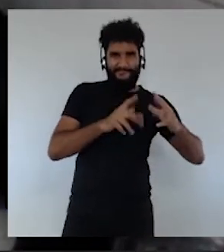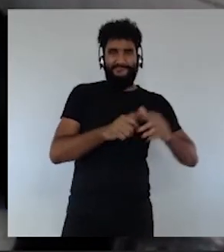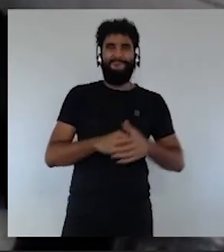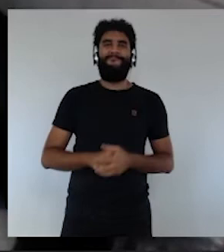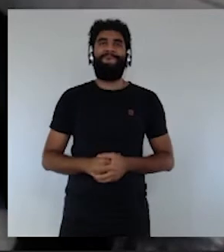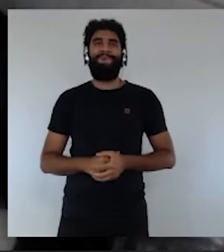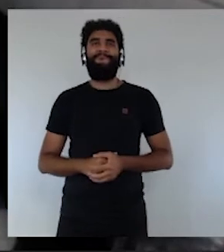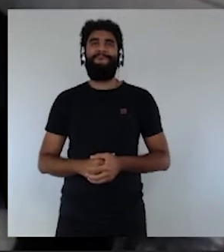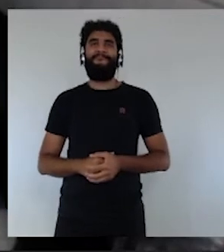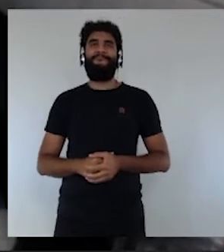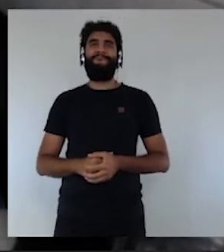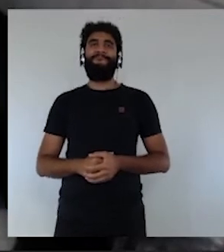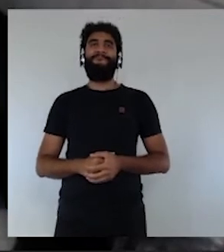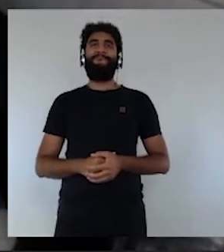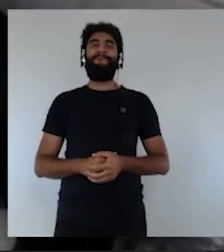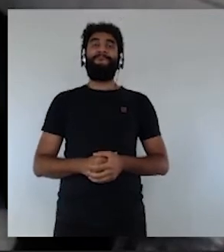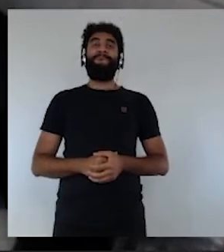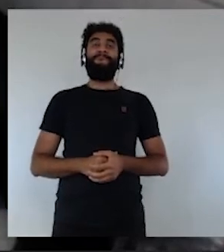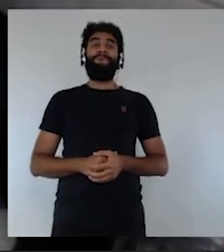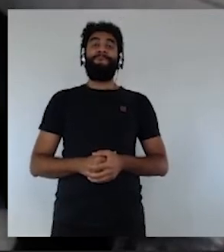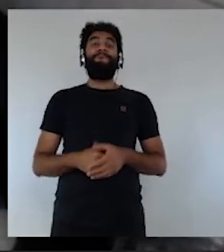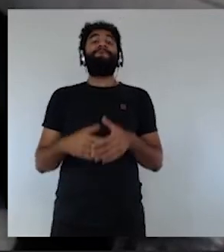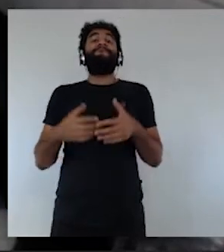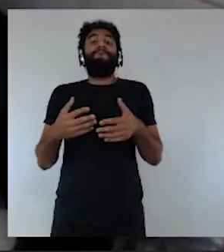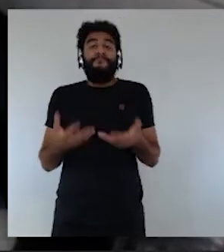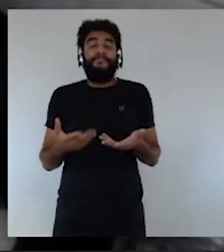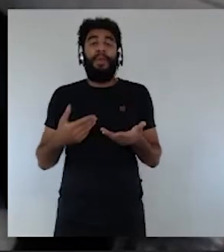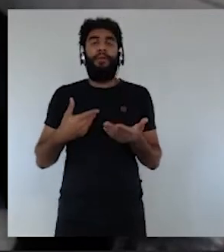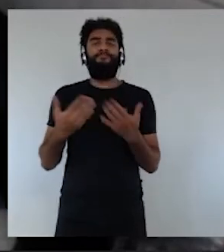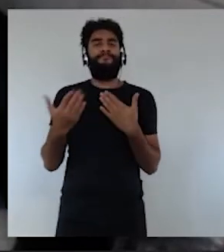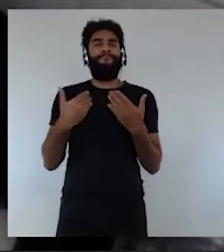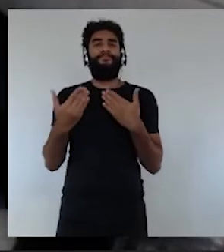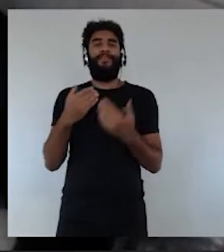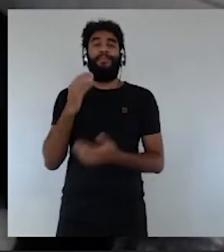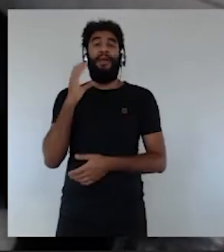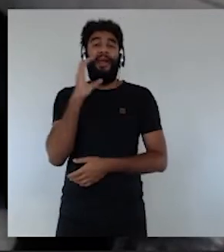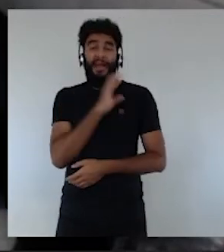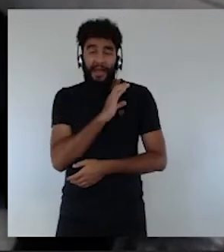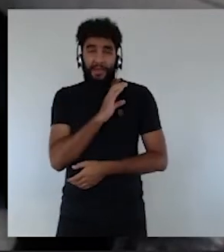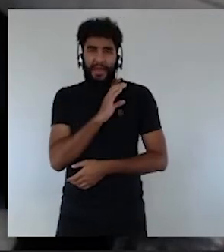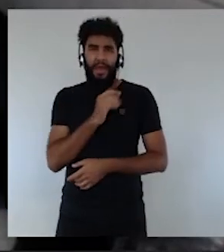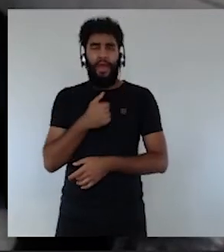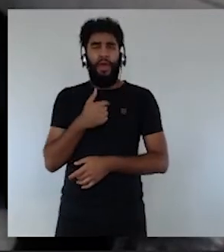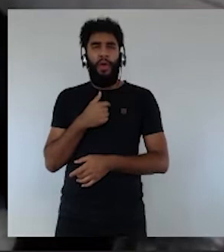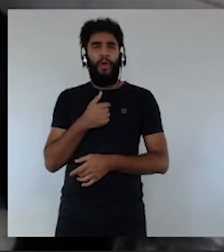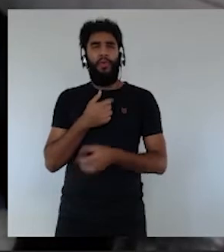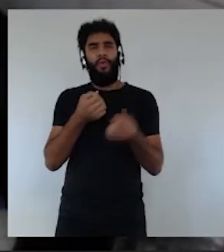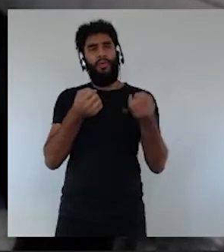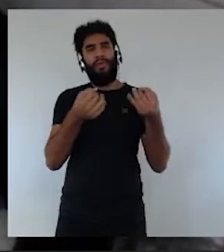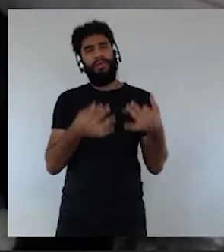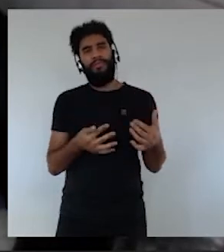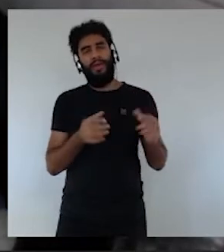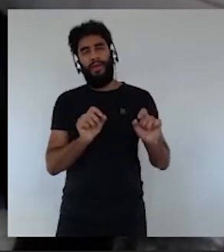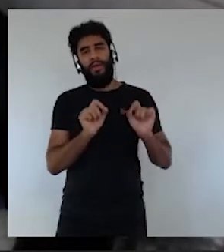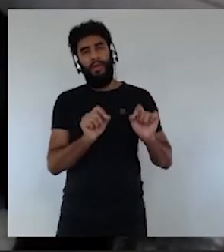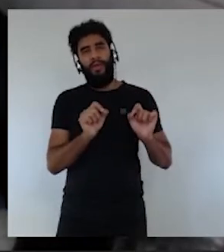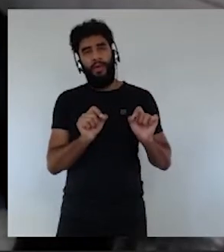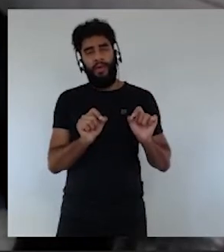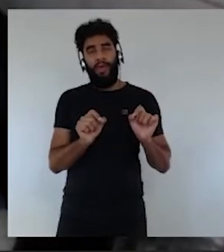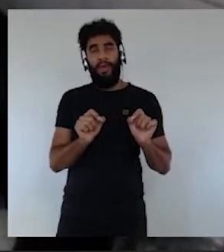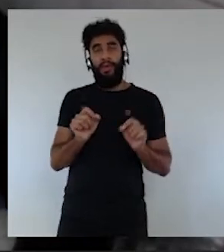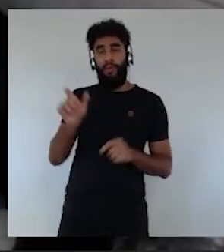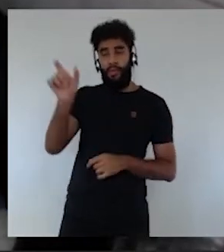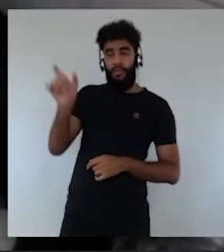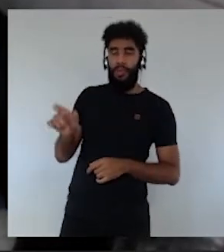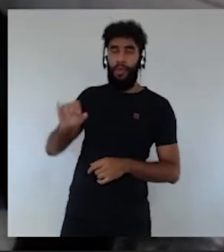bem, muito especificamente nessa conversa rápida que temos, eu vou tratar um pouco sobre o que o Joaquim